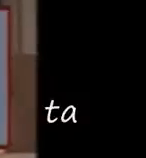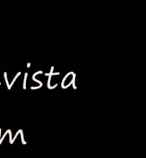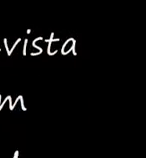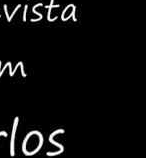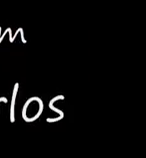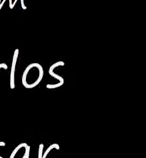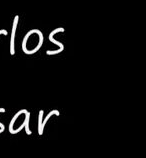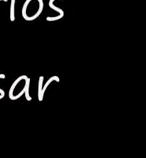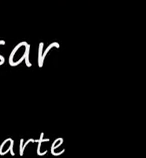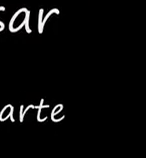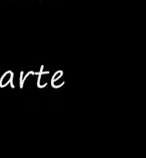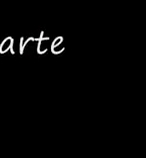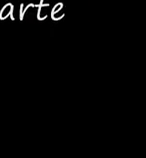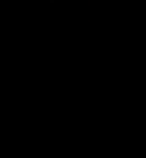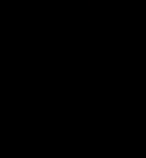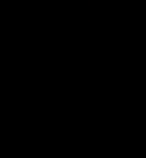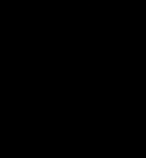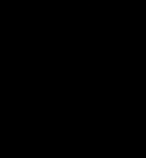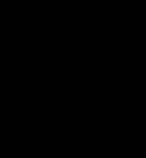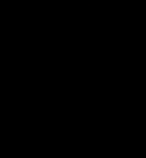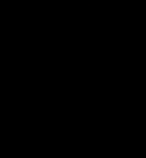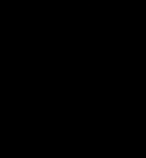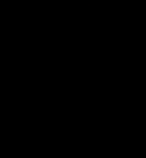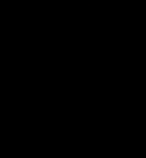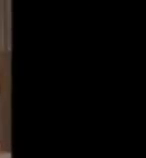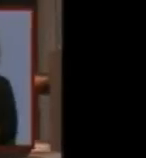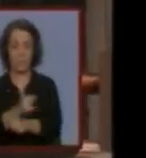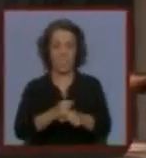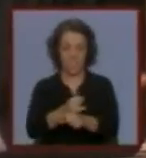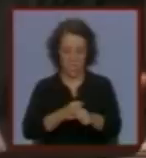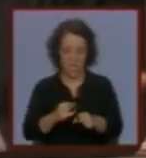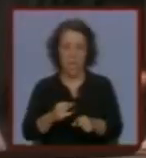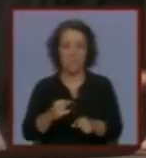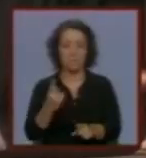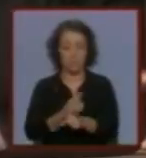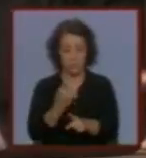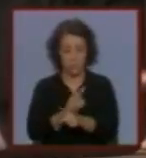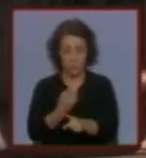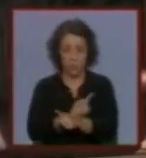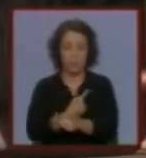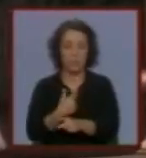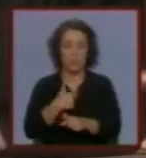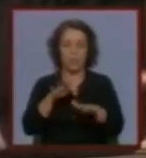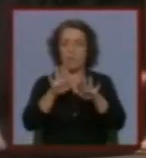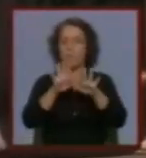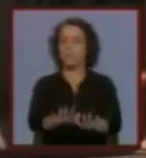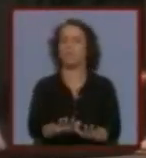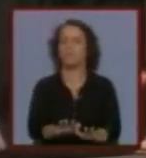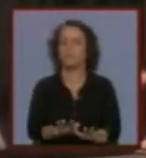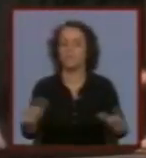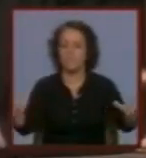o sentido mas a verdade é que nós travamos em muitas Ilhas processos de